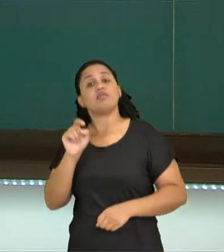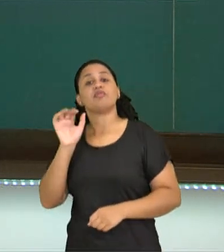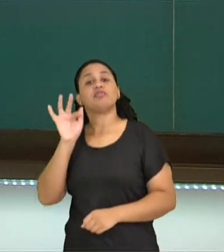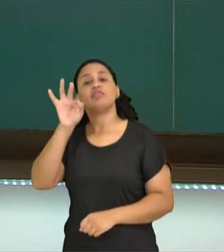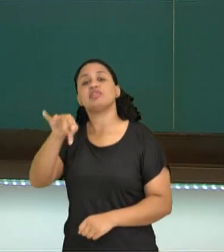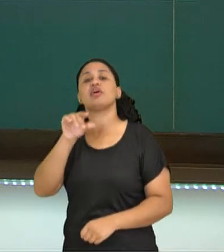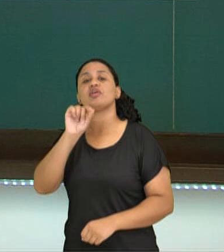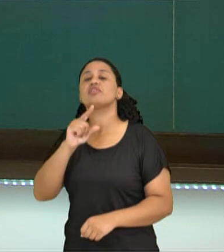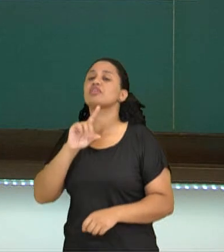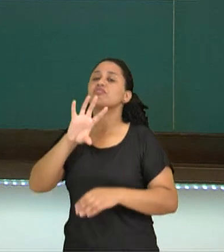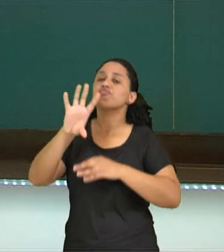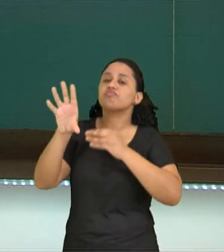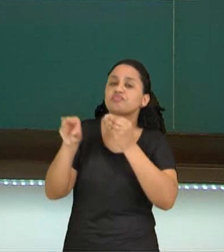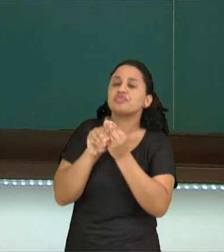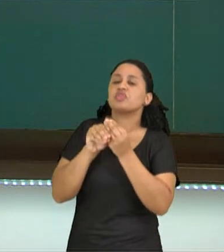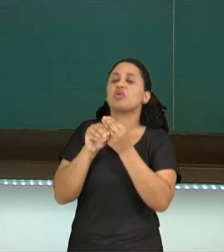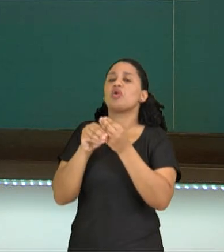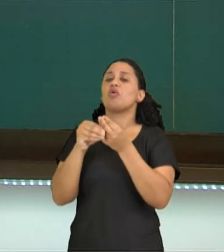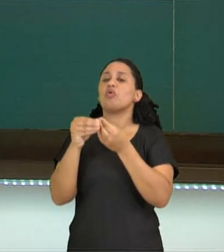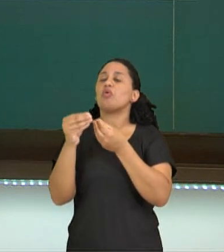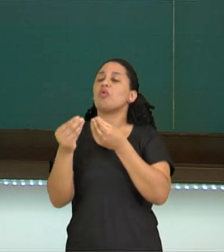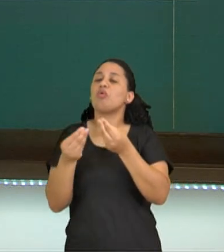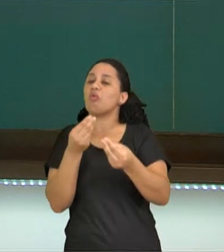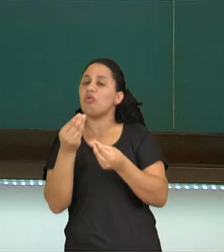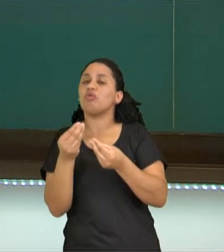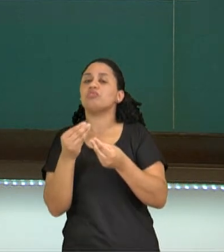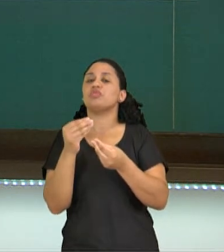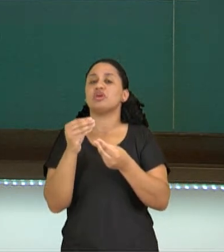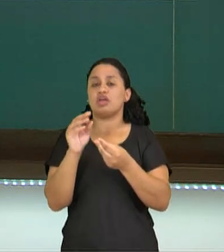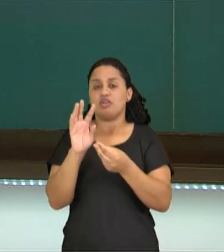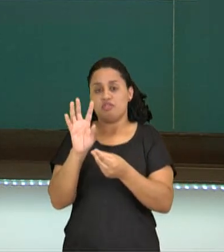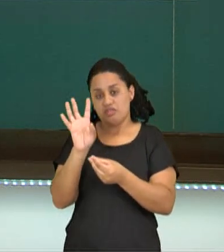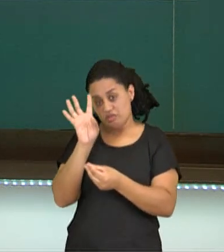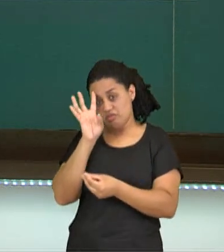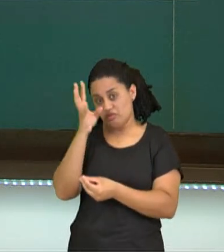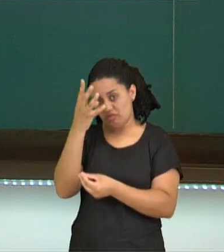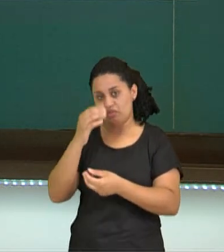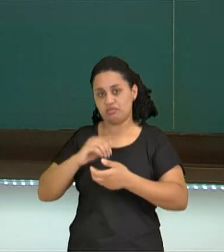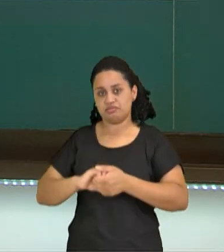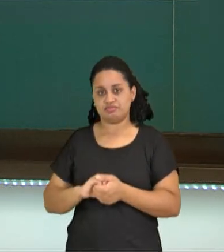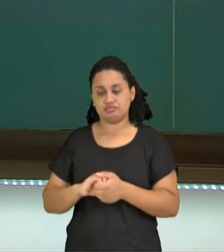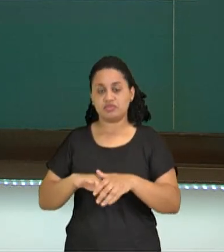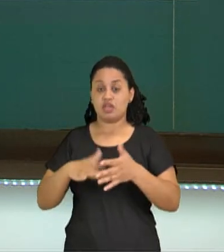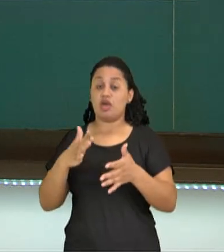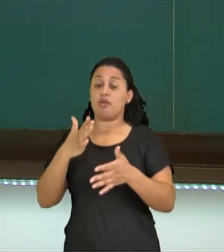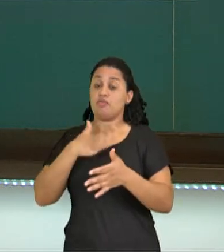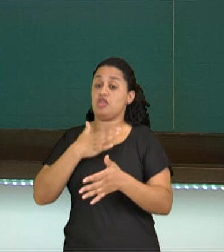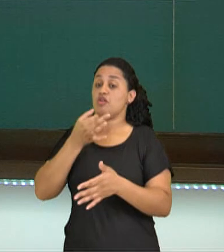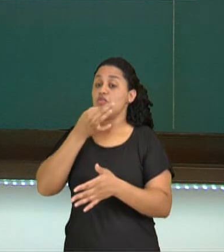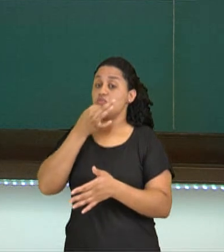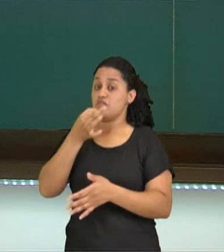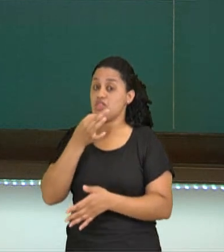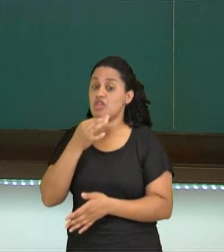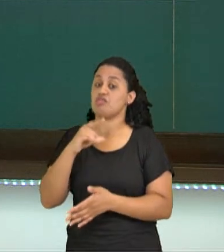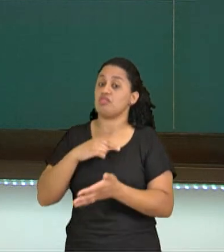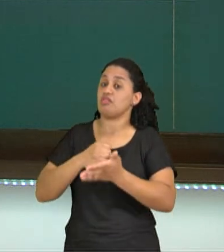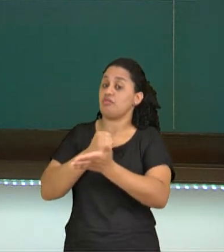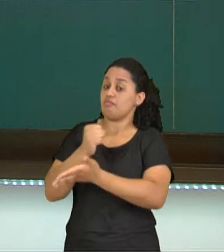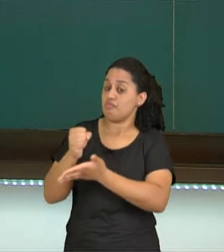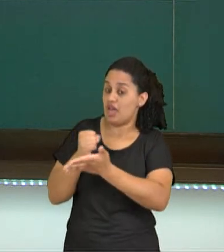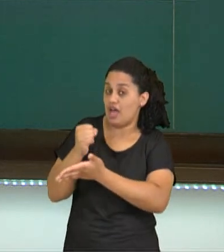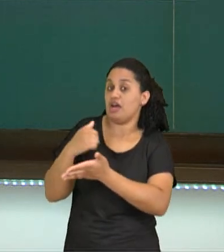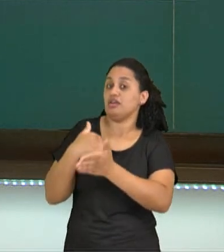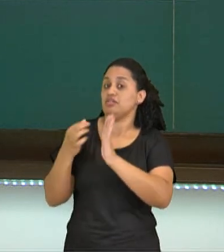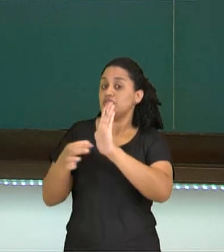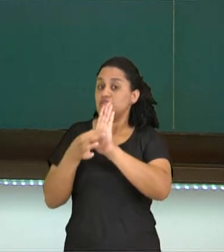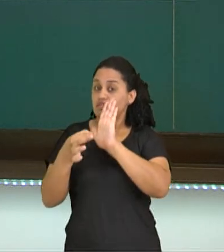concluo com o fechamento desse texto. Então, sendo assim, a minha opinião, né, está fundamentada nos meus